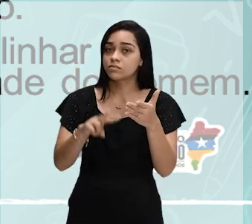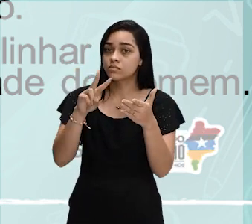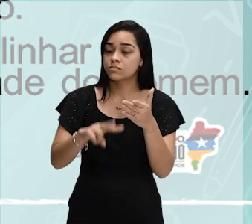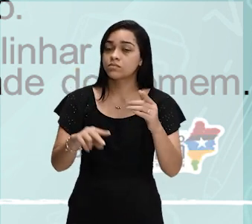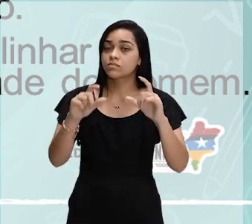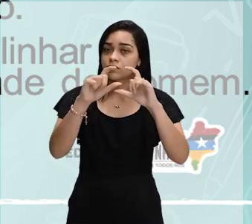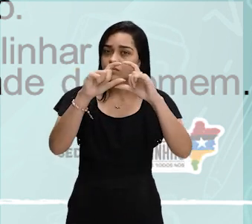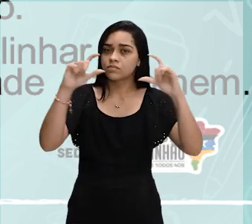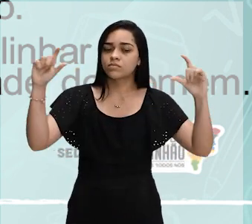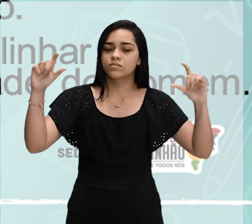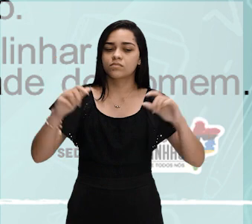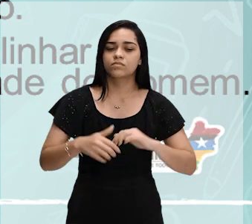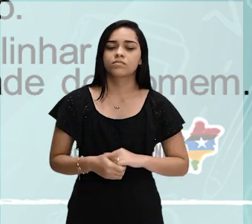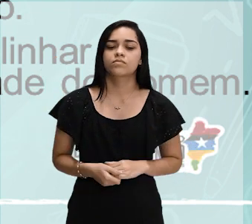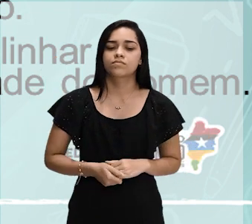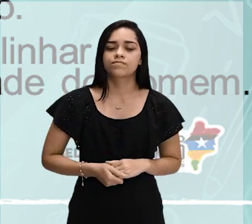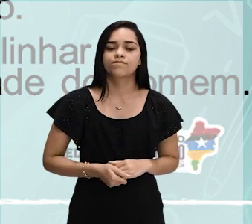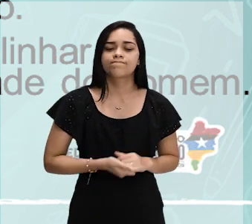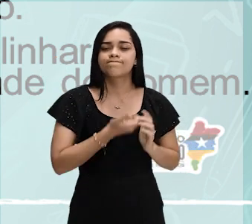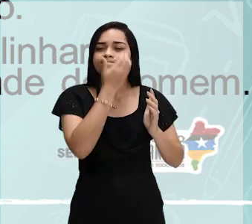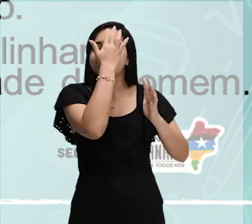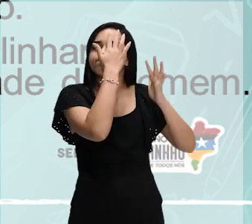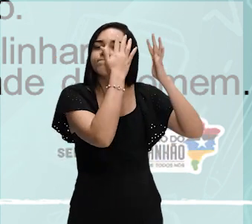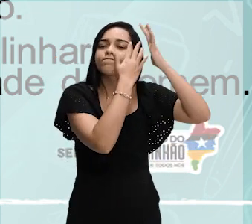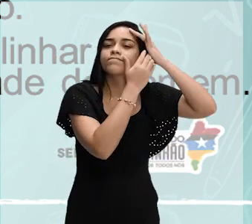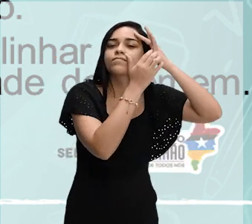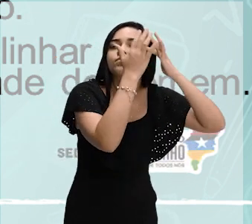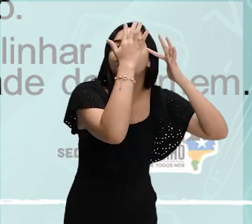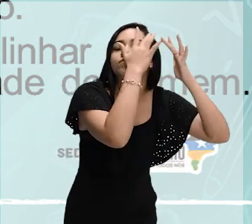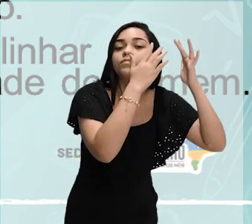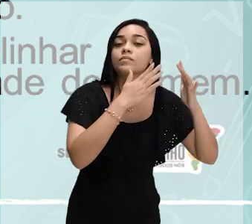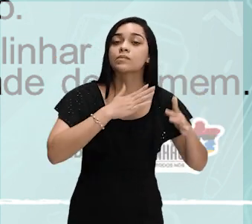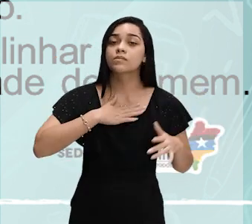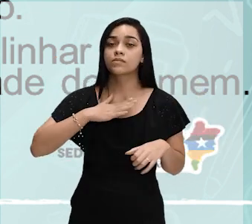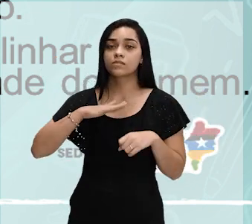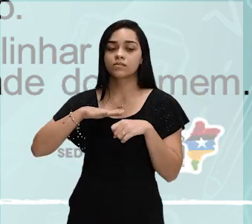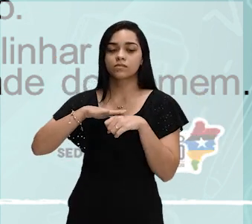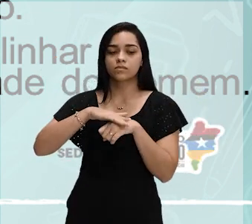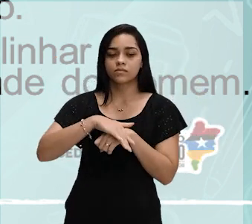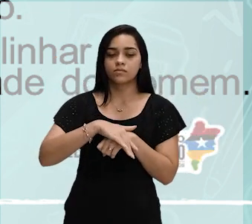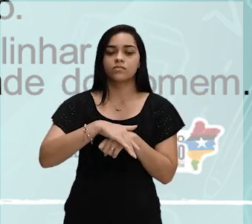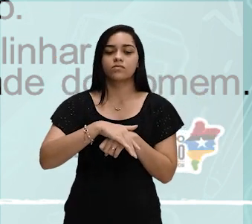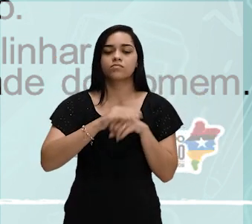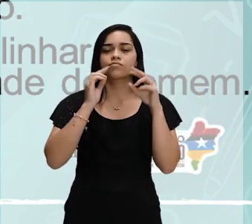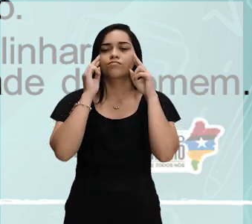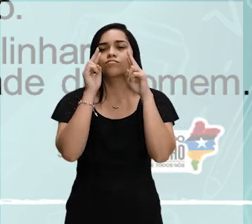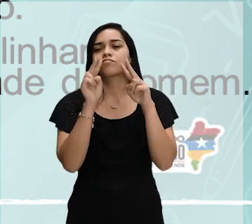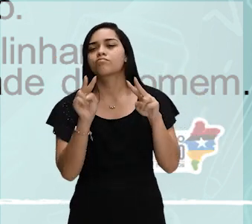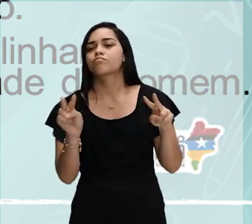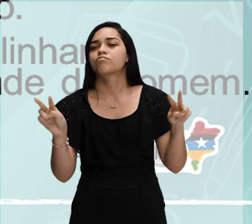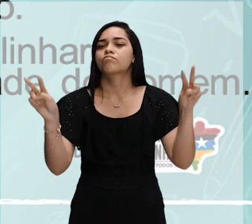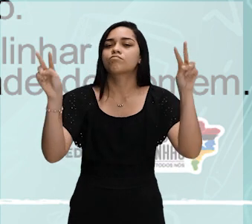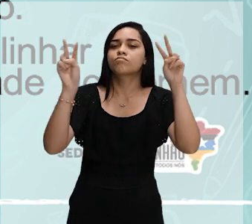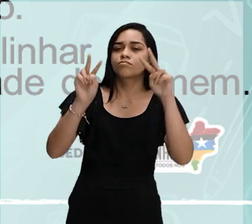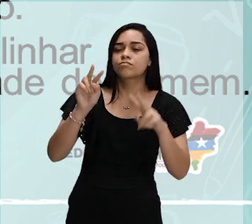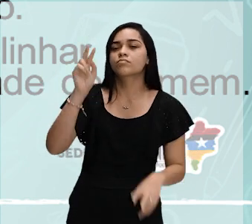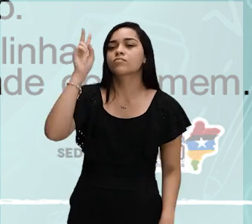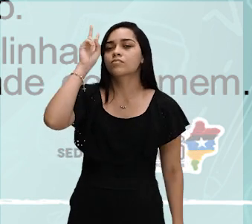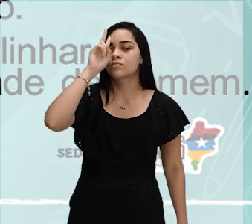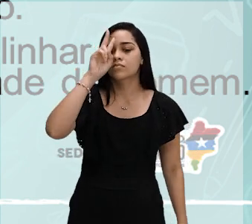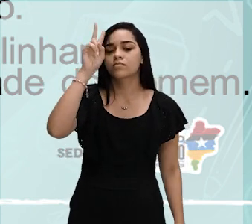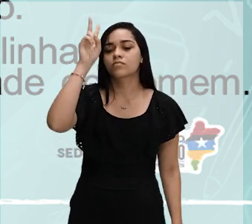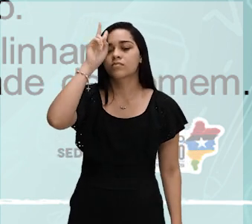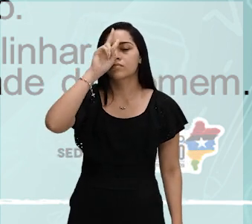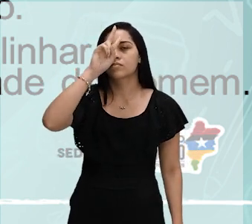os versos. Ó, nos meus sonhos, pelas noites minhas, passam tantas visões sobre